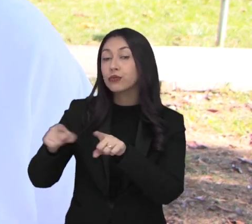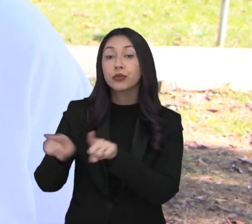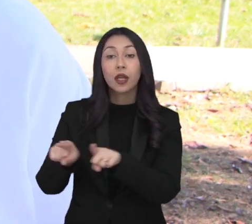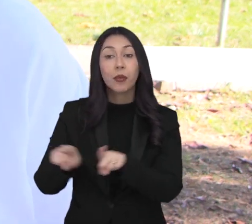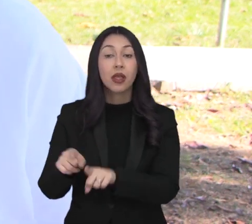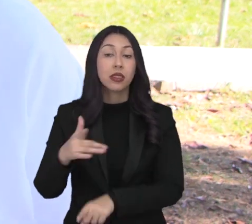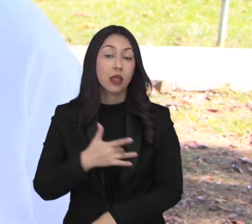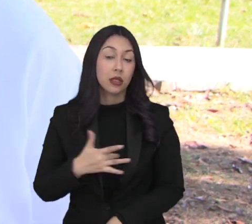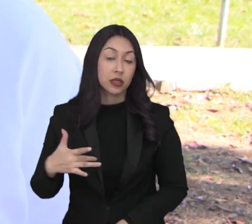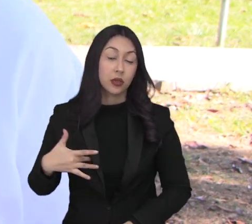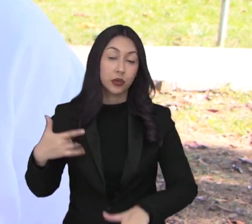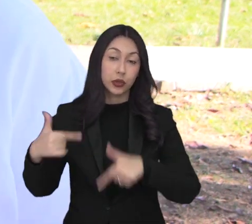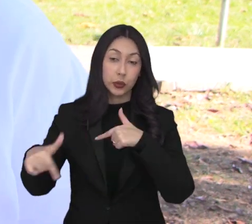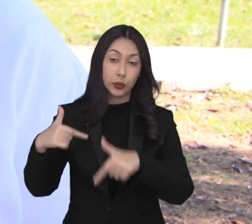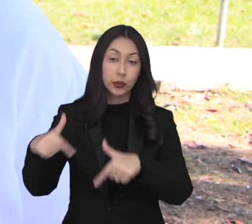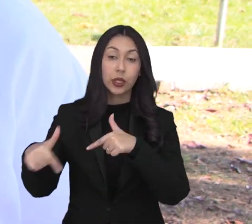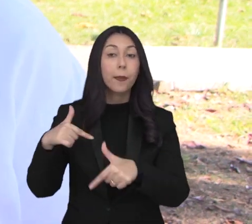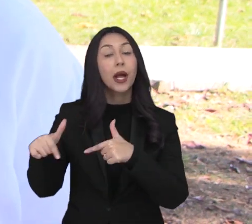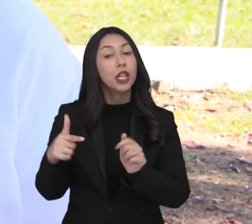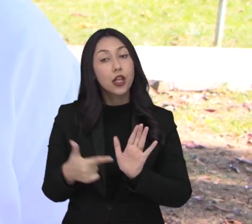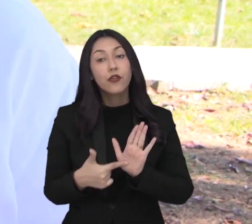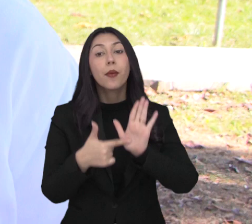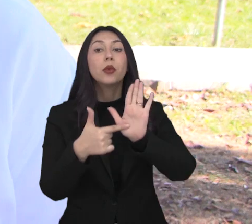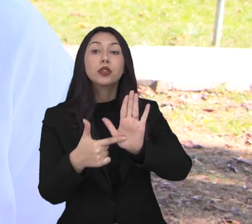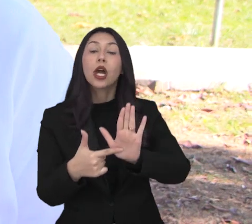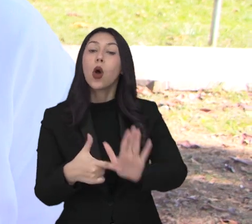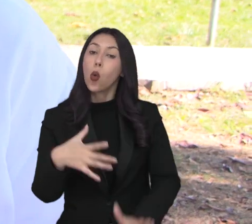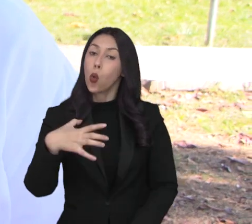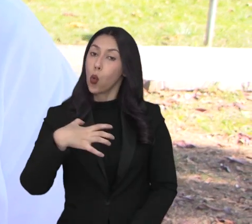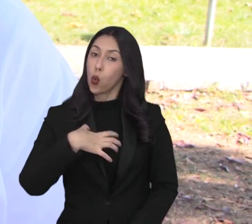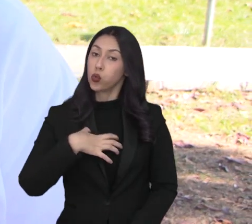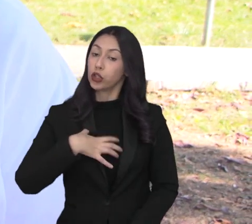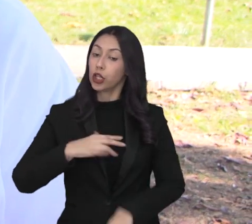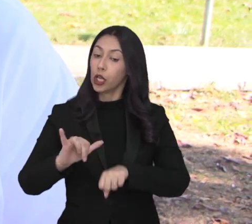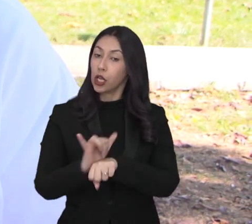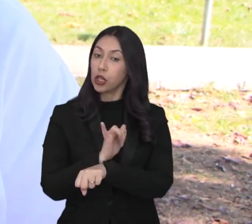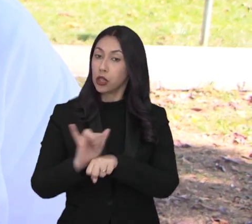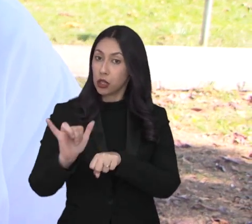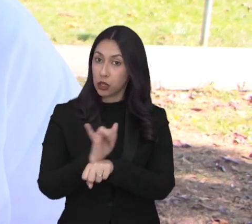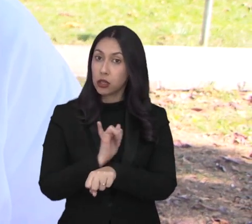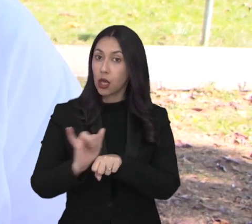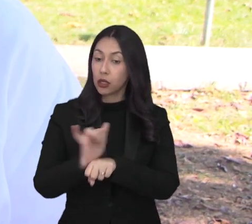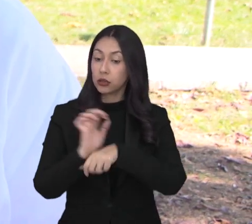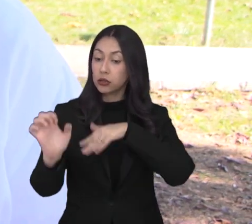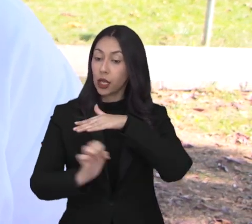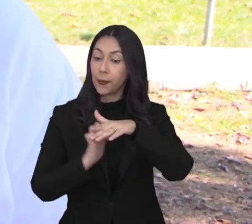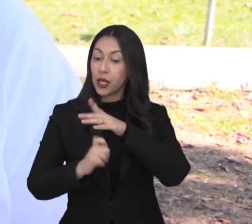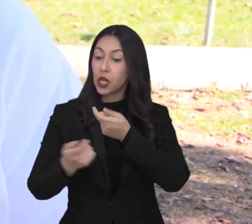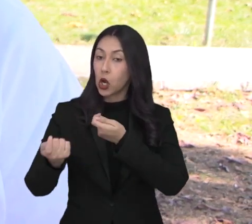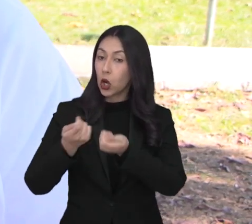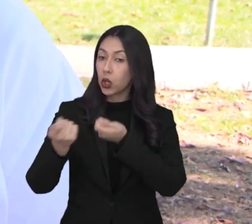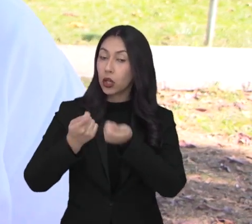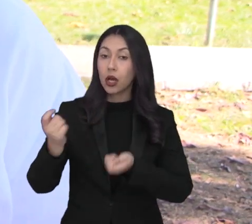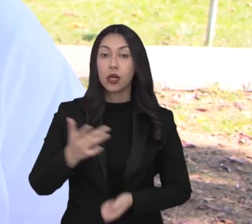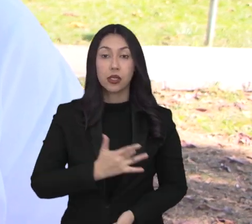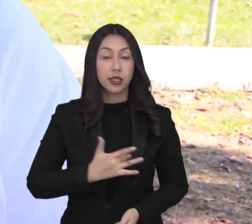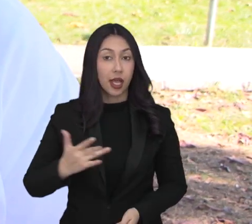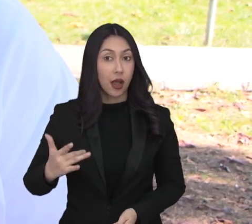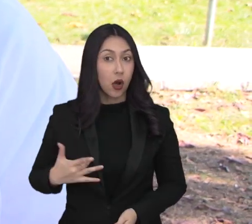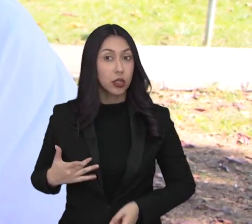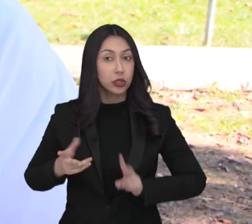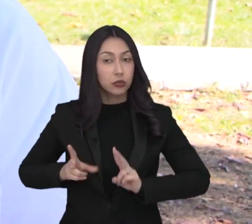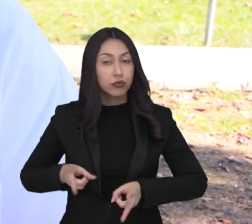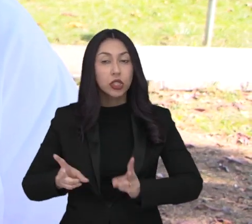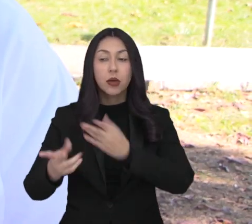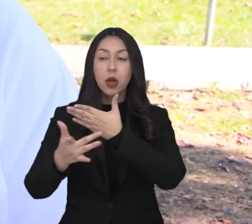saúde ocupacional, que vai definir como a empresa deve acompanhar a saúde do trabalhador e monitorar o